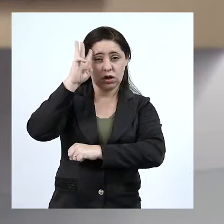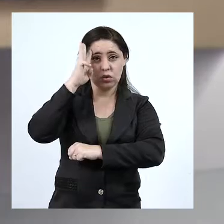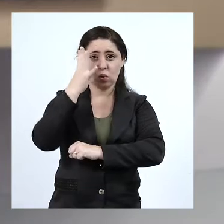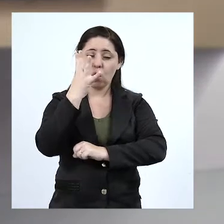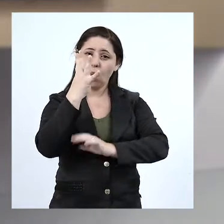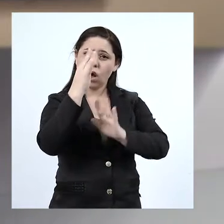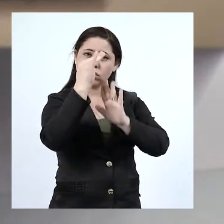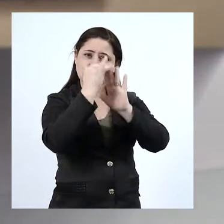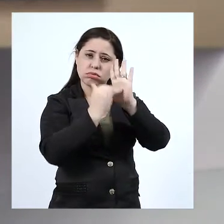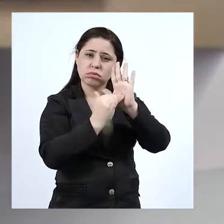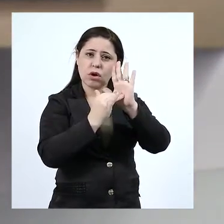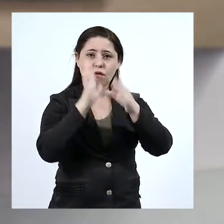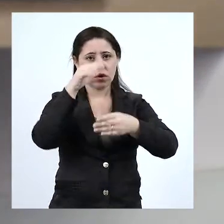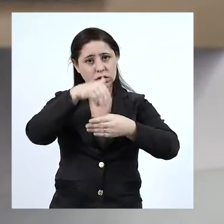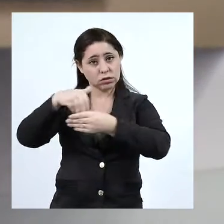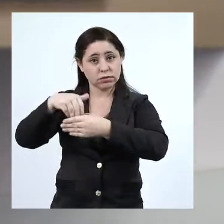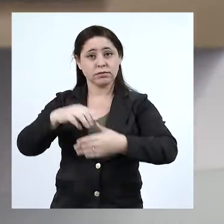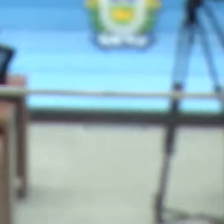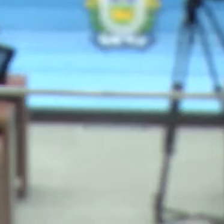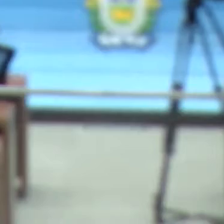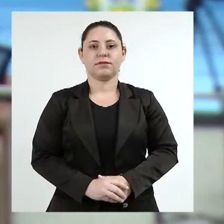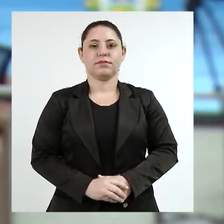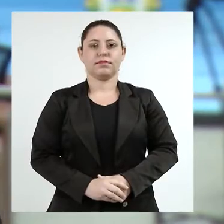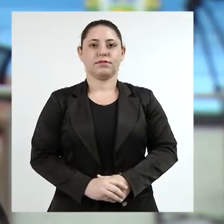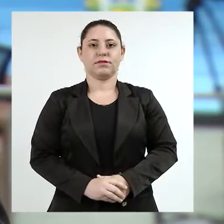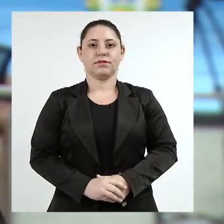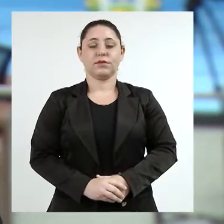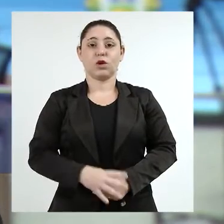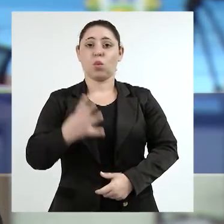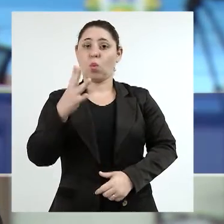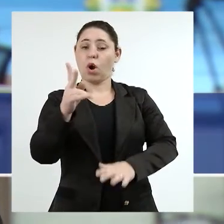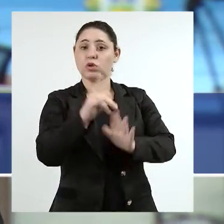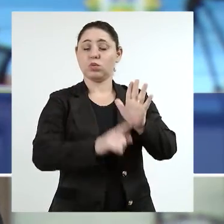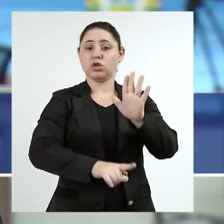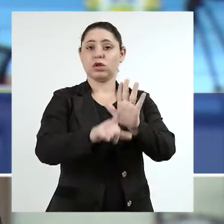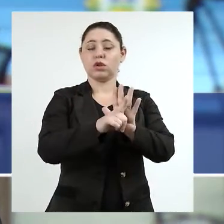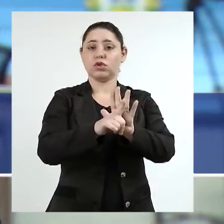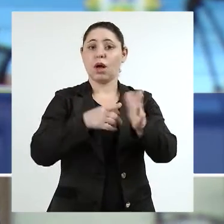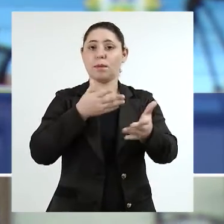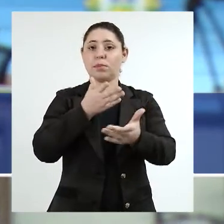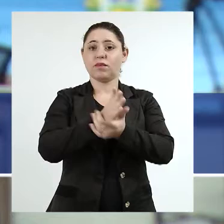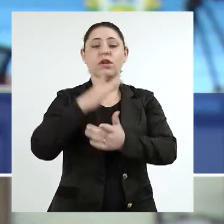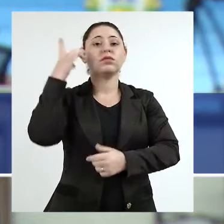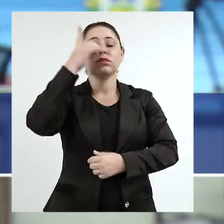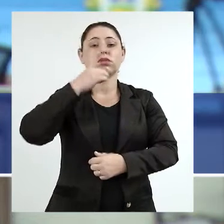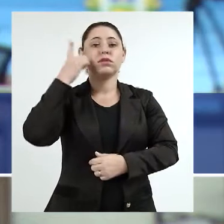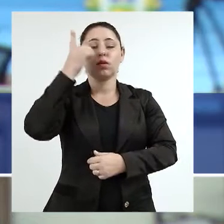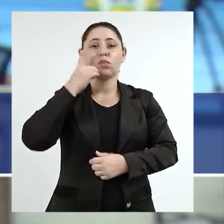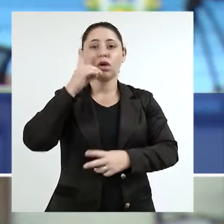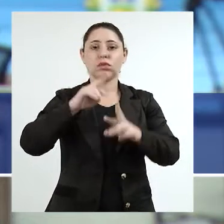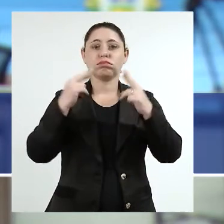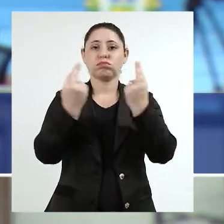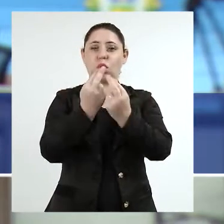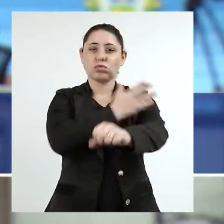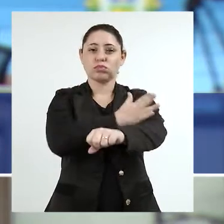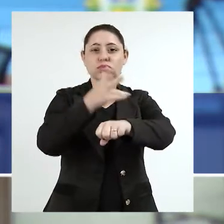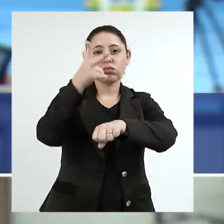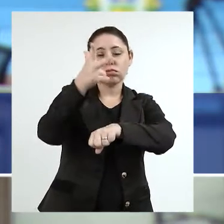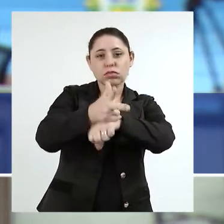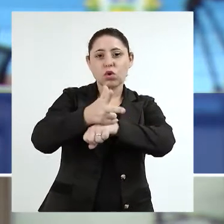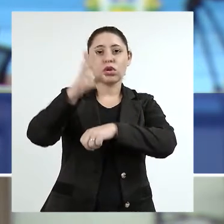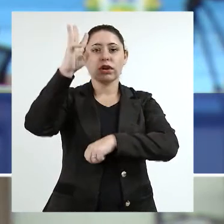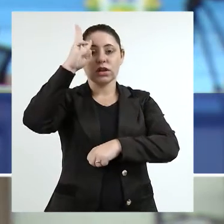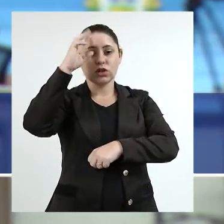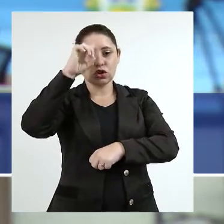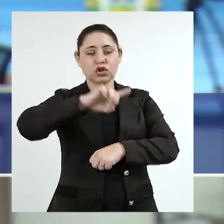terça-feira, 4 matérias foram votadas. 4 projetos de lei foram aprovados pelos deputados durante sessão remota na terça-feira,